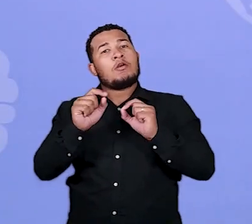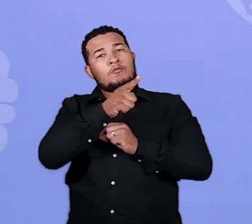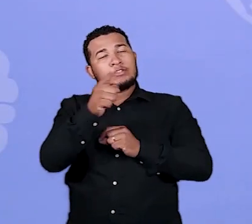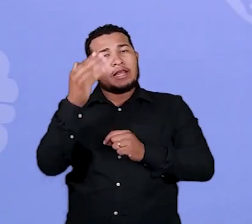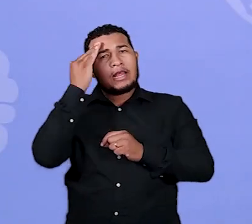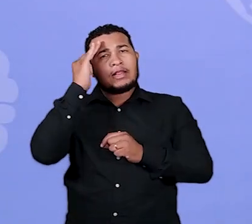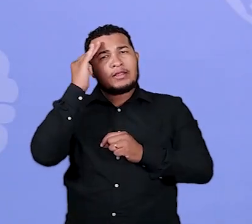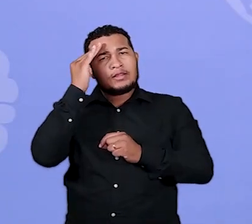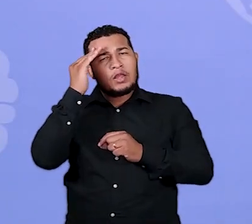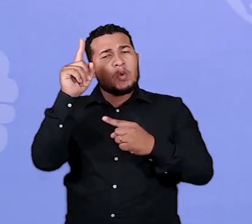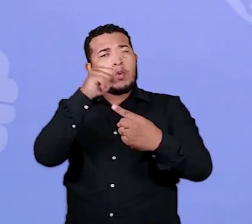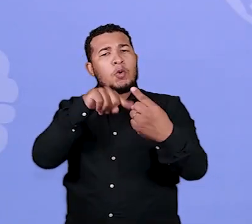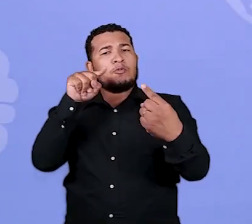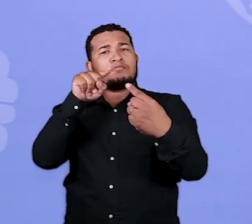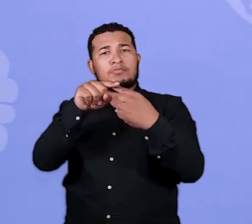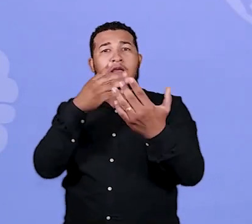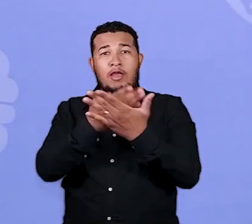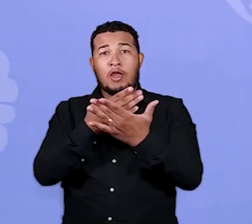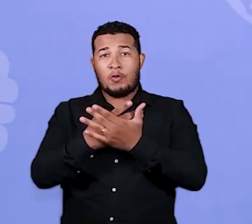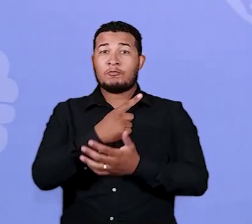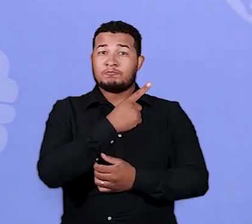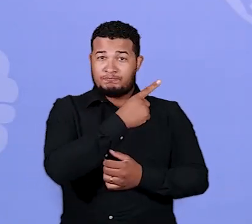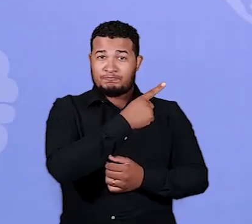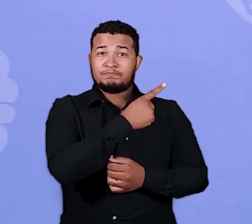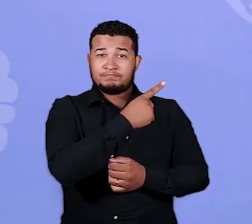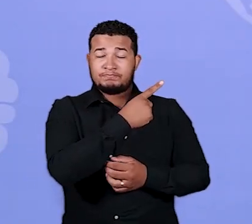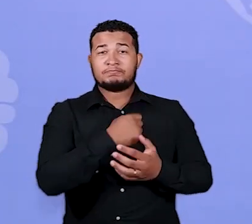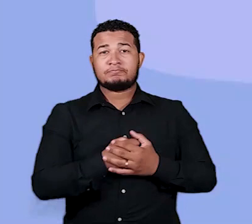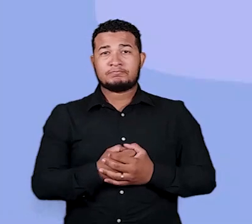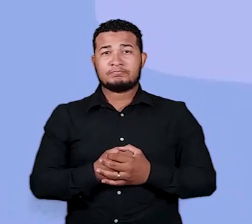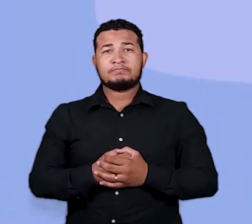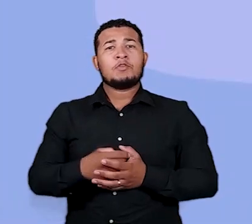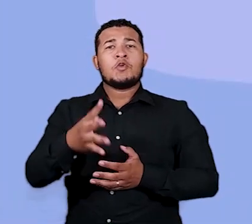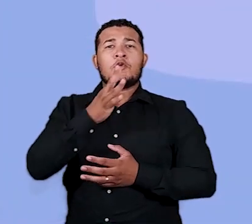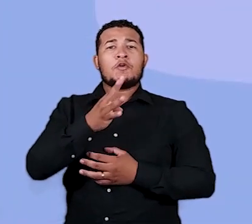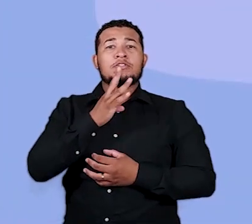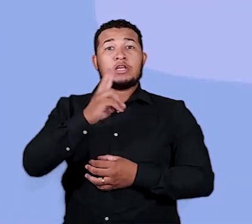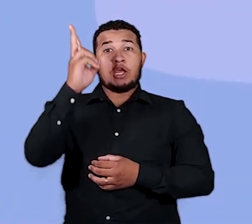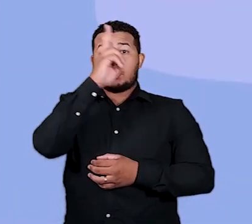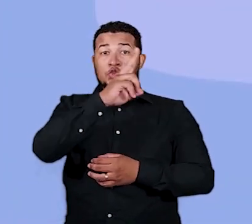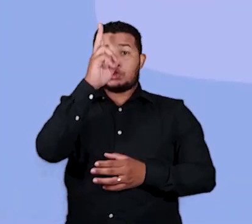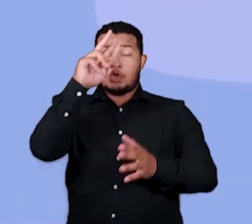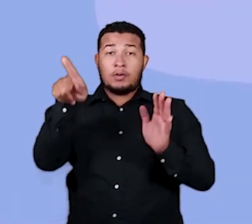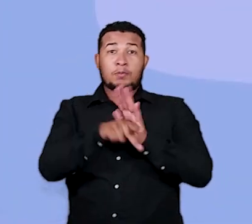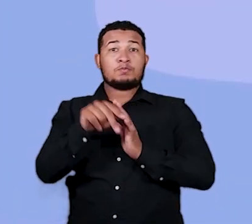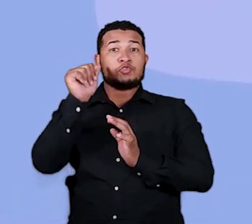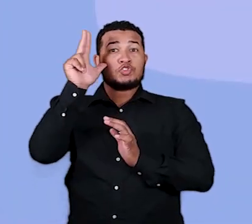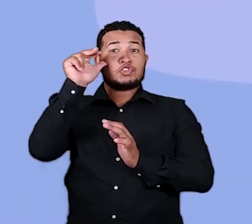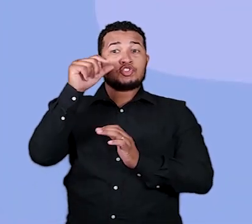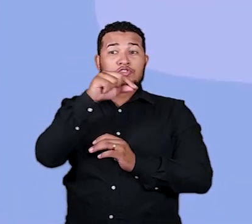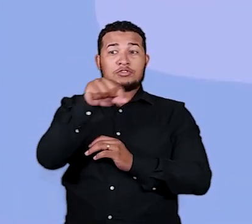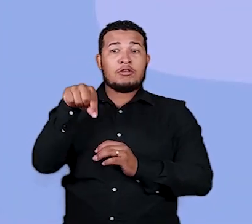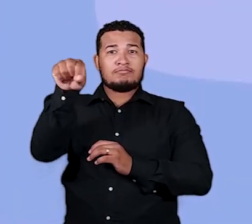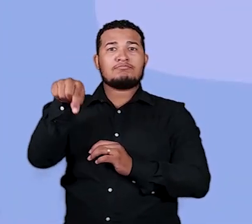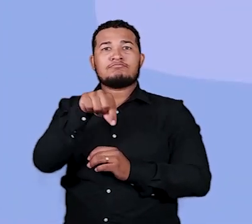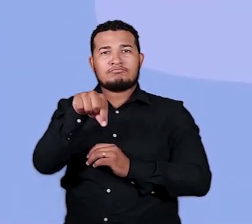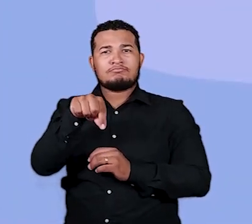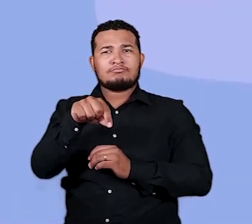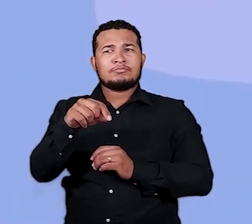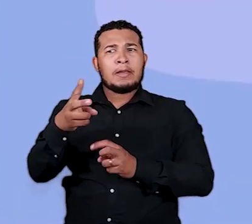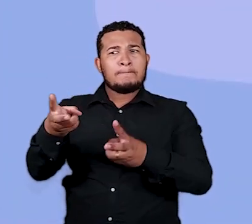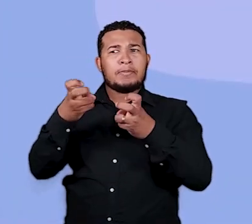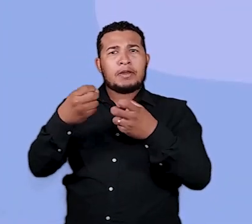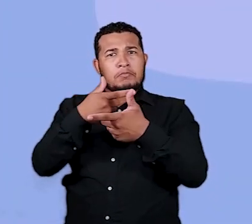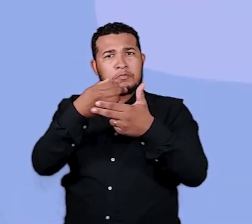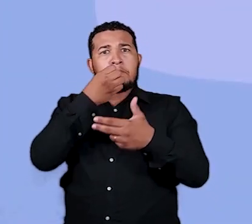você entendesse um pouco os objetivos dessa aula que está no próximo slide. Conhecer a história do xadrez, reconhecer